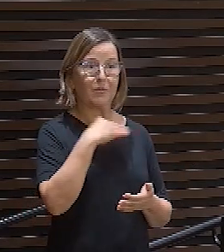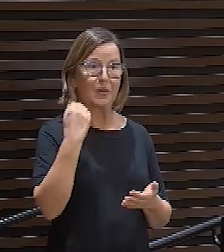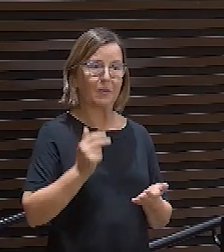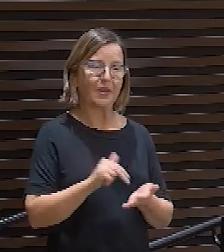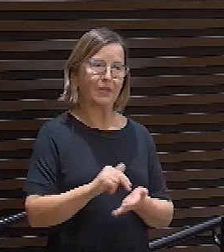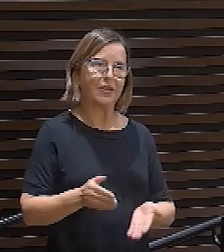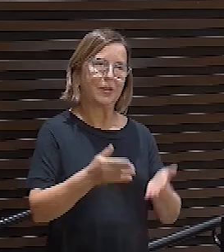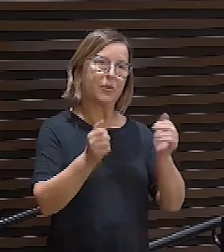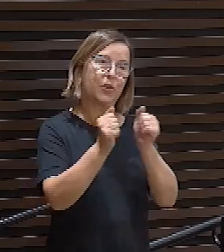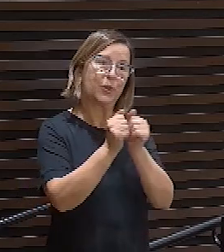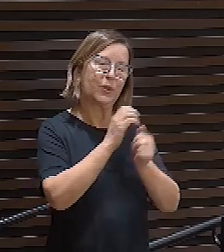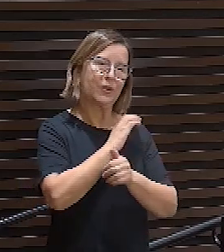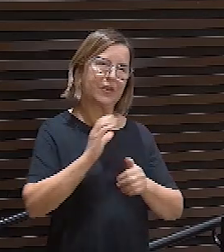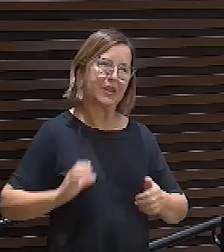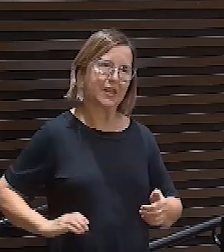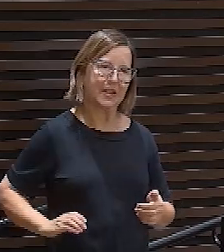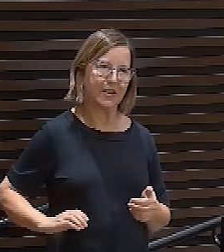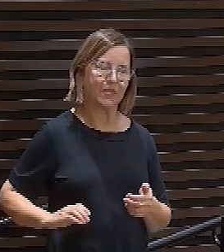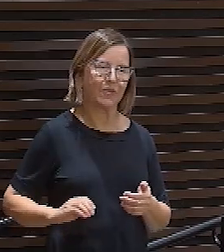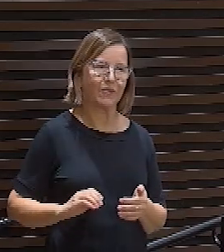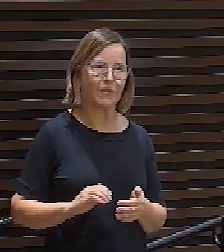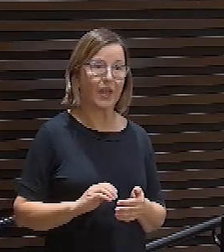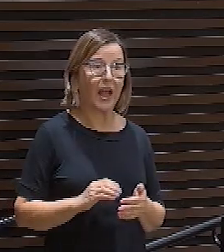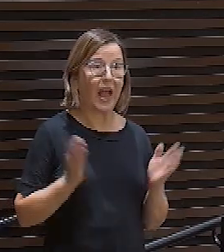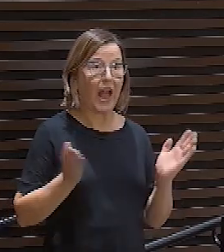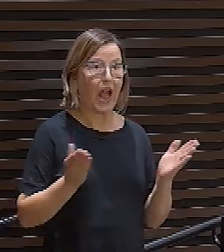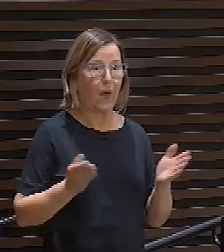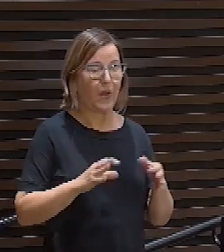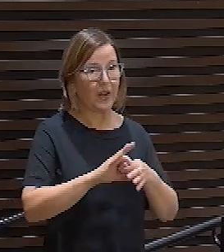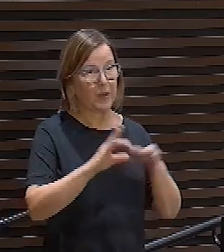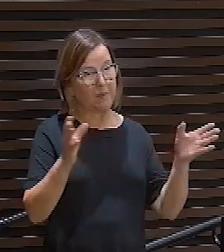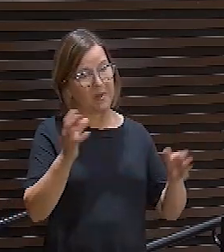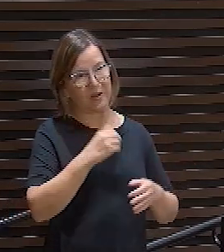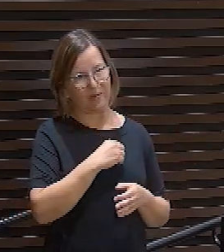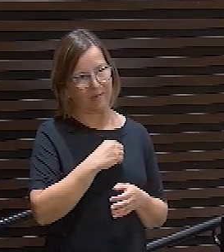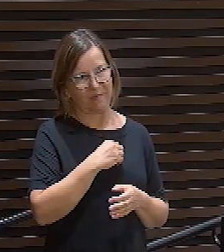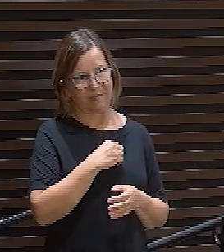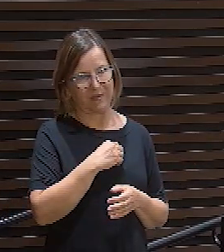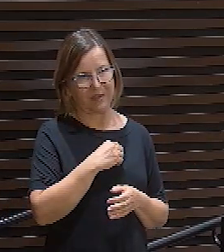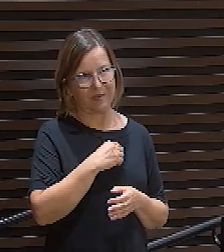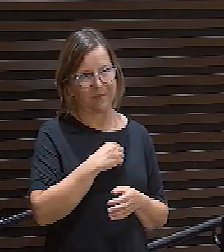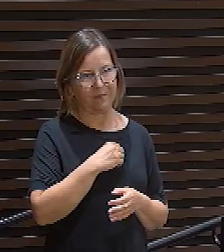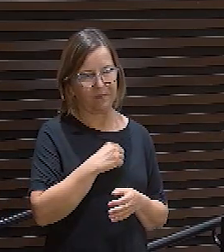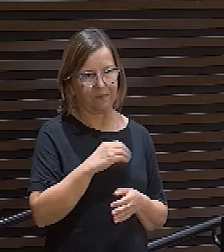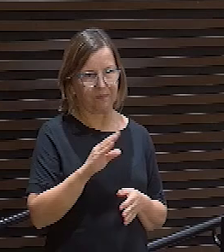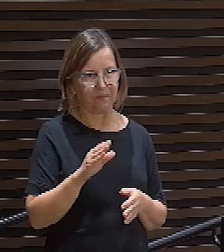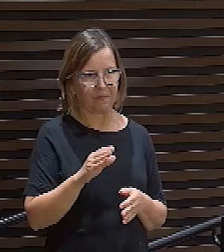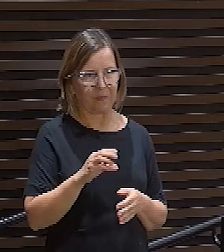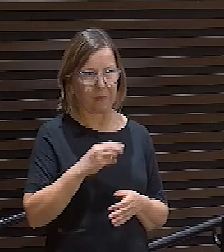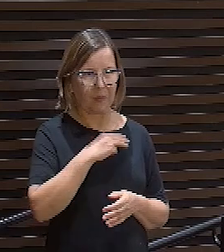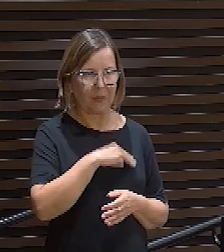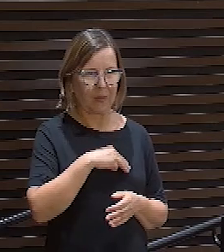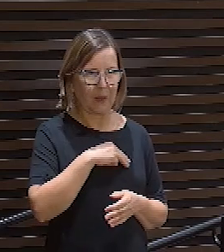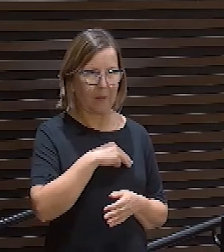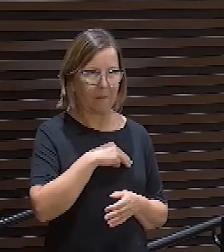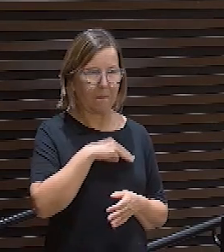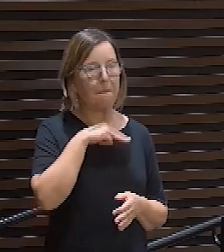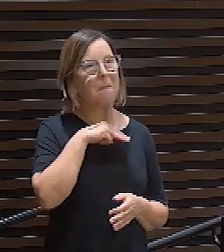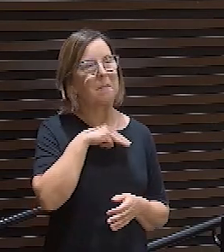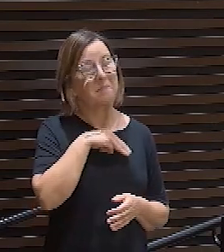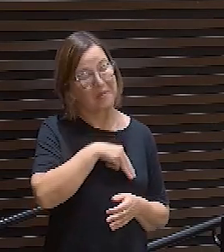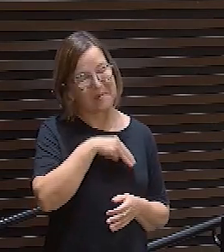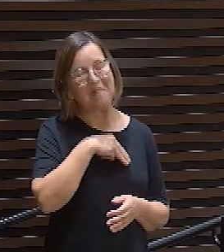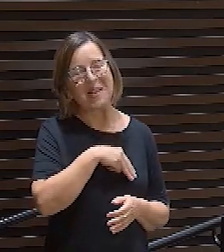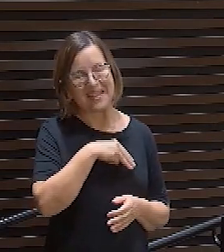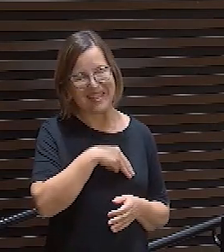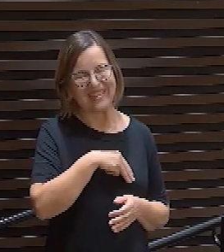de fato libertos do pecado. Abre Mateus 1:21, e eu